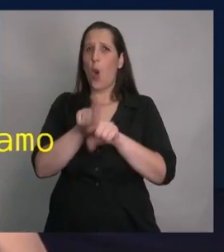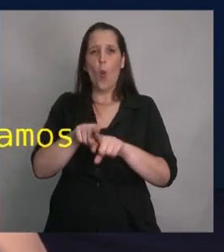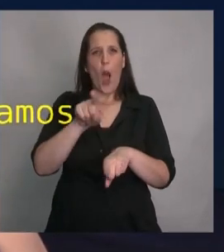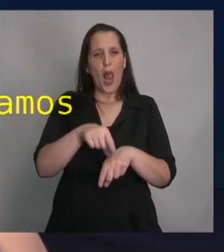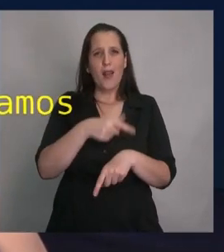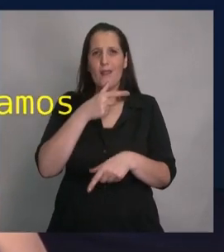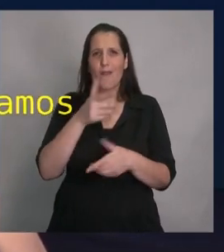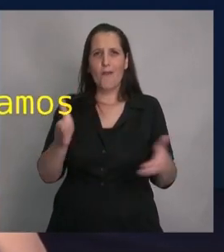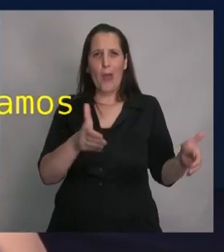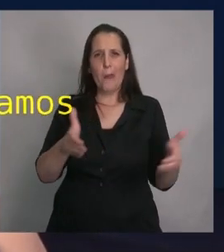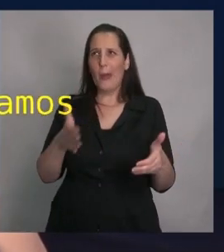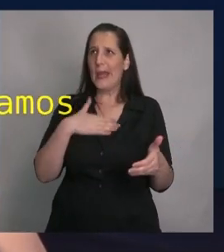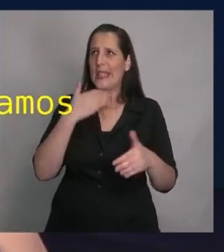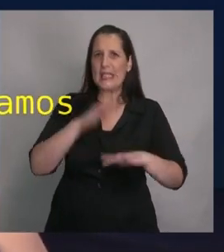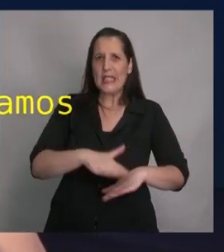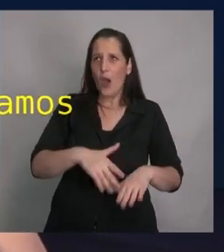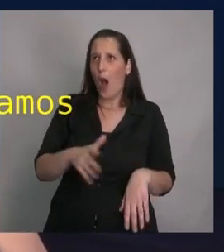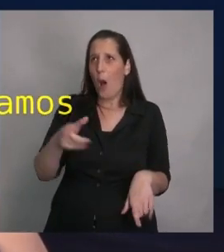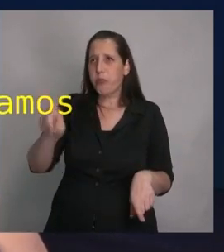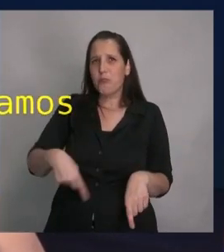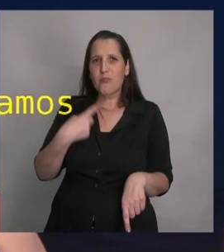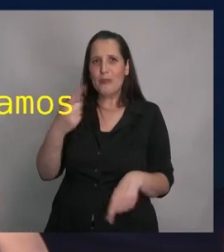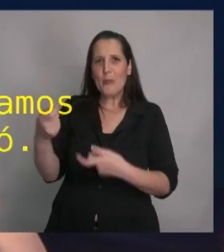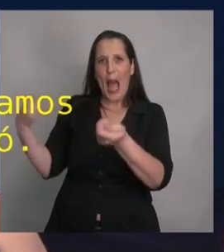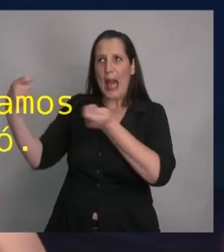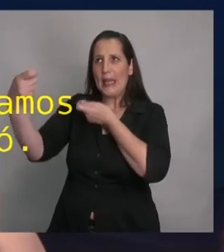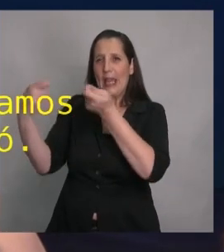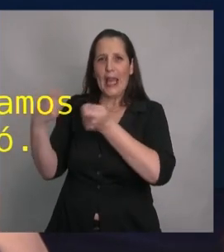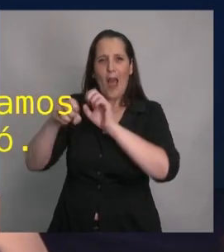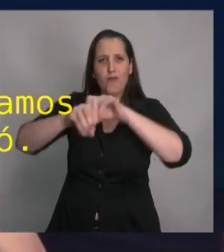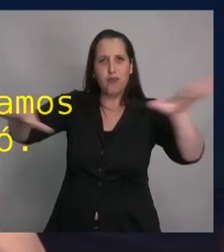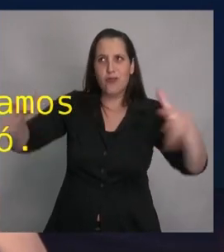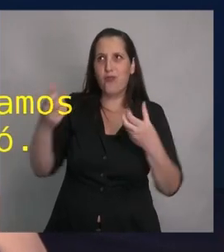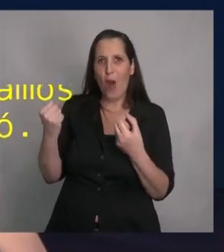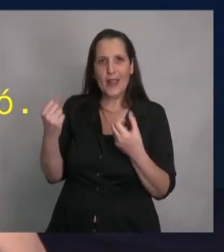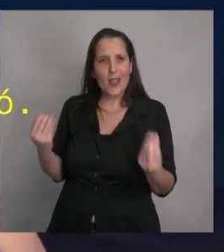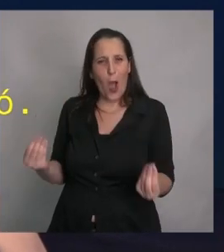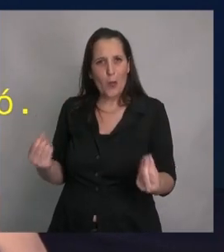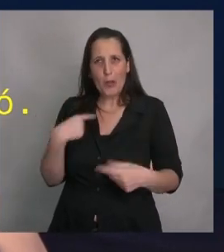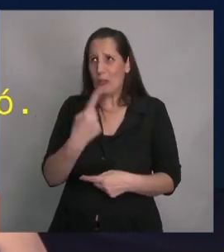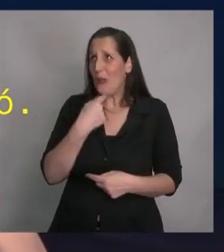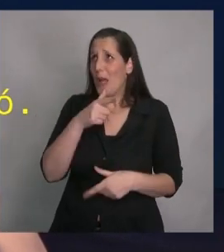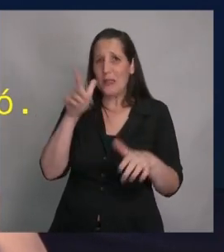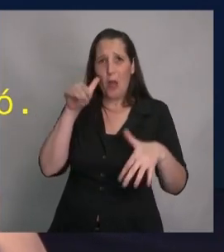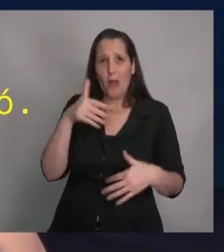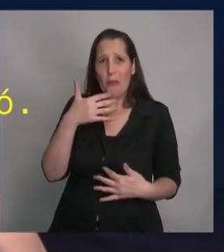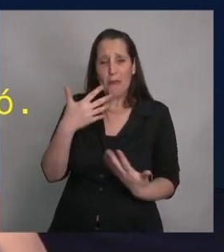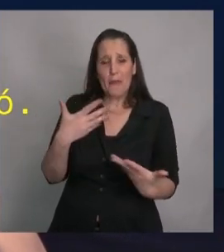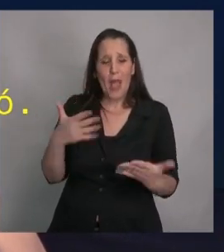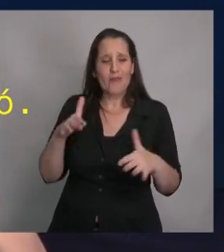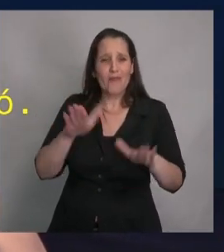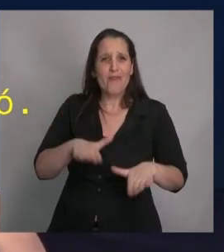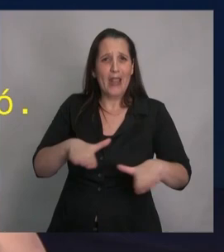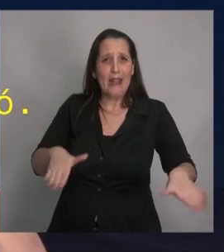de Israel, tecnologia, porque Bolsonaro é muito ligado a Israel e claramente ligado à direita republicana.